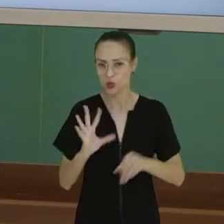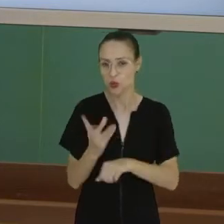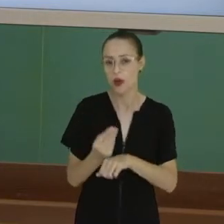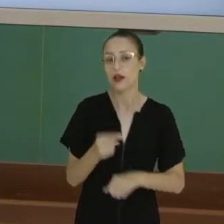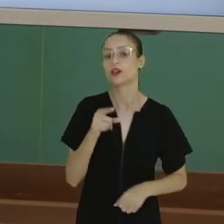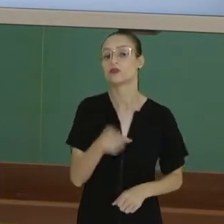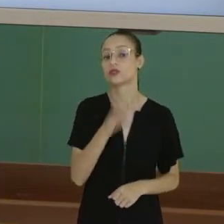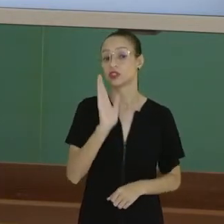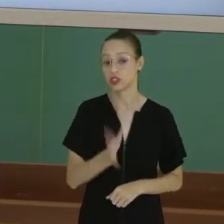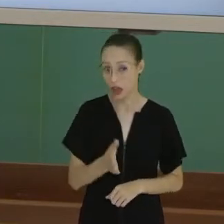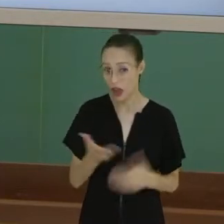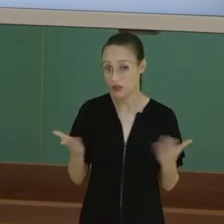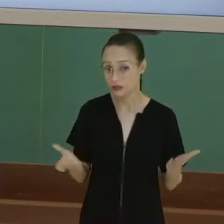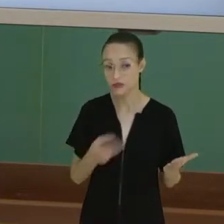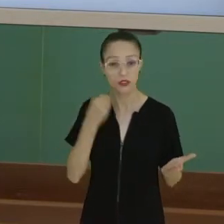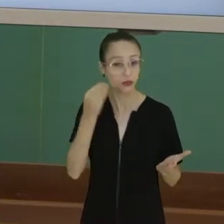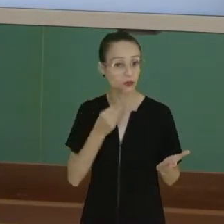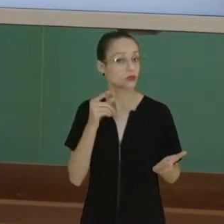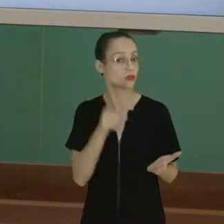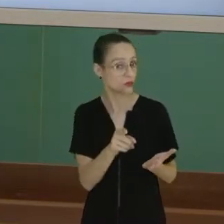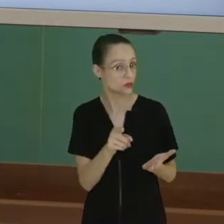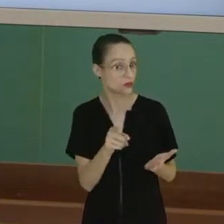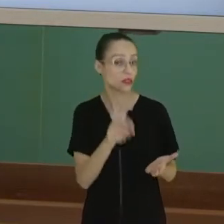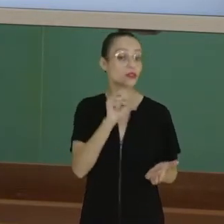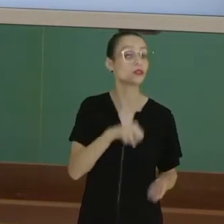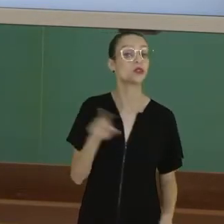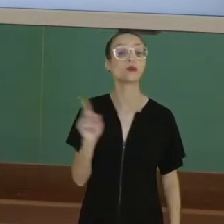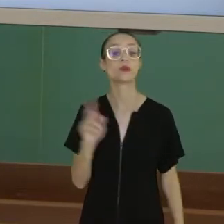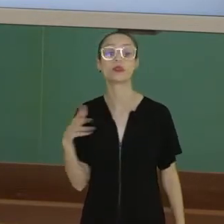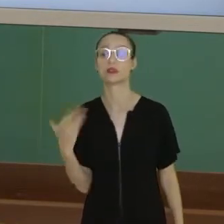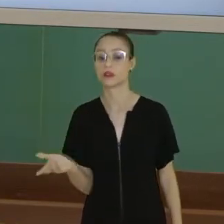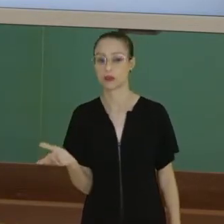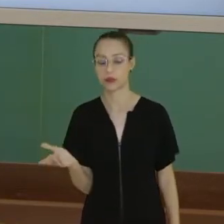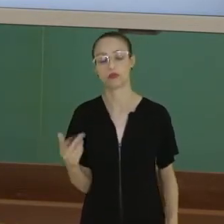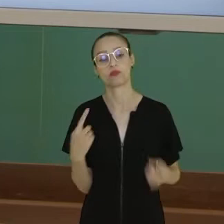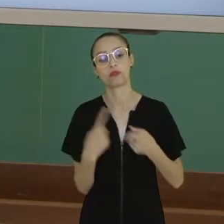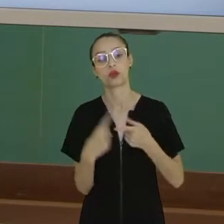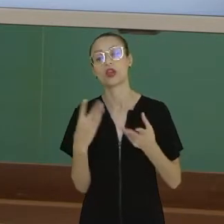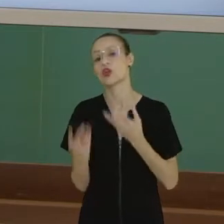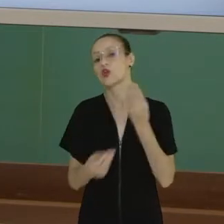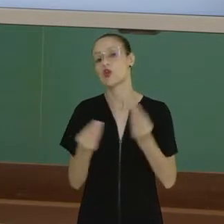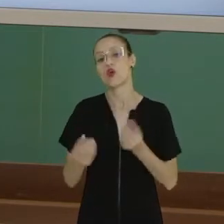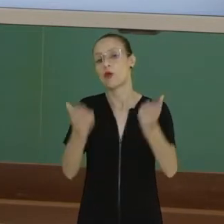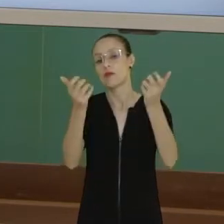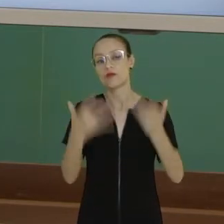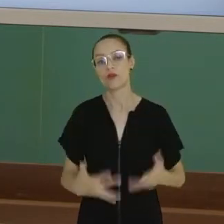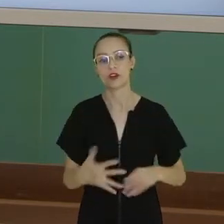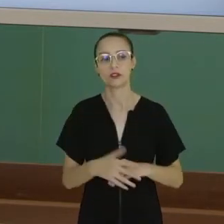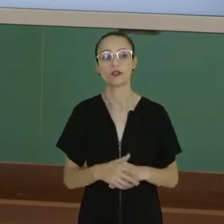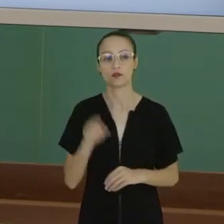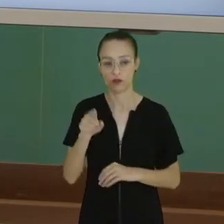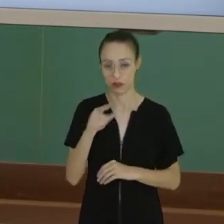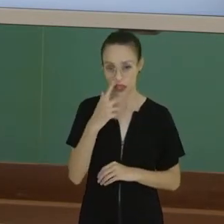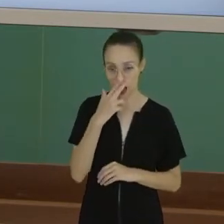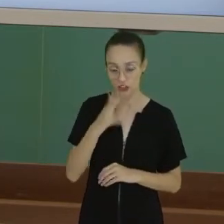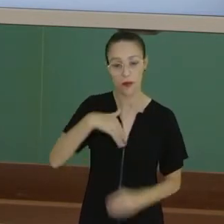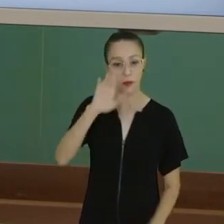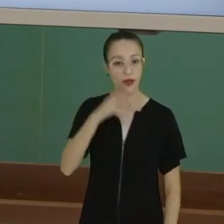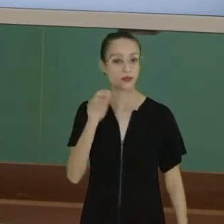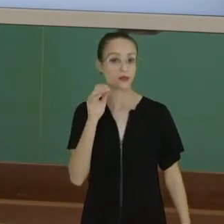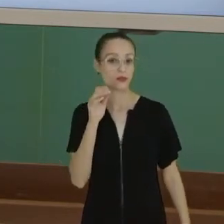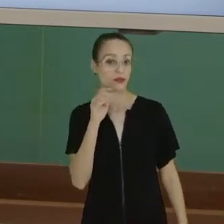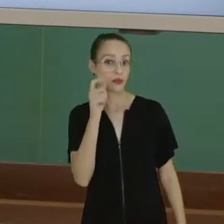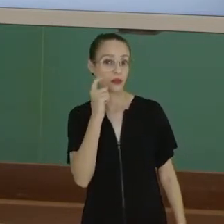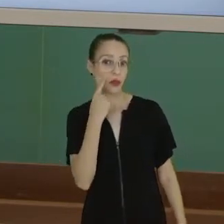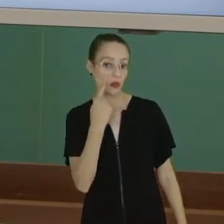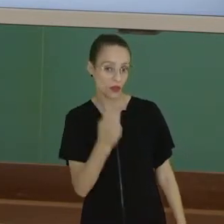lá e interagiu com essa obra no museu? Sim ou não? Né? E por quê? Como foi? Você acha mais interessante só apreciar a